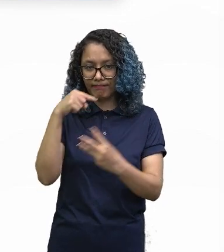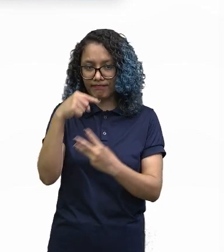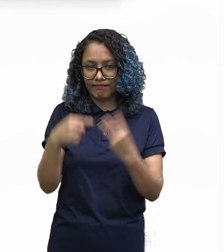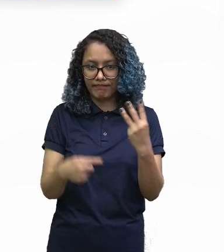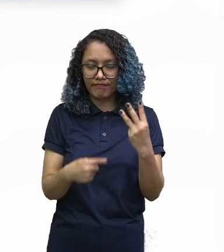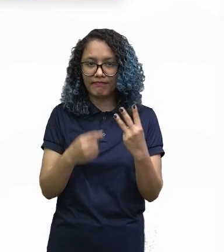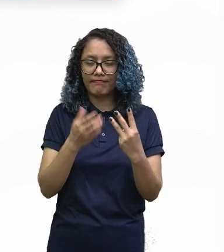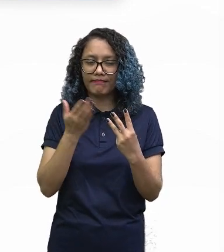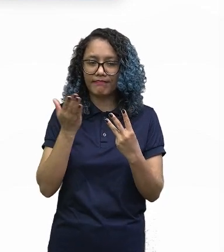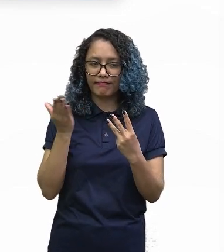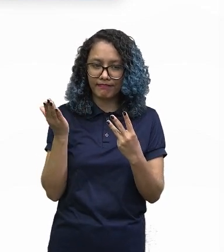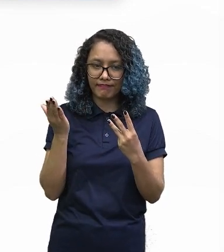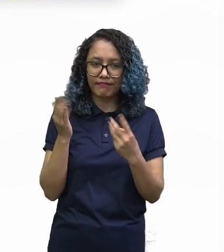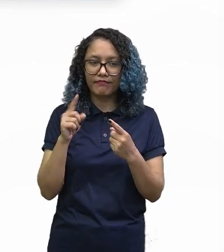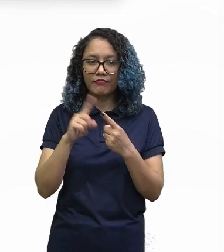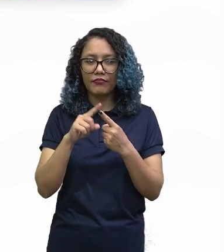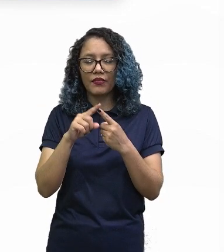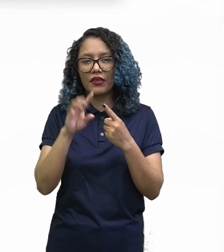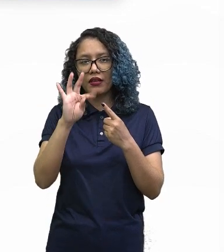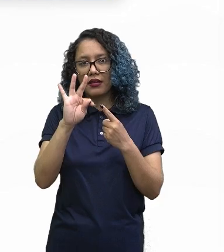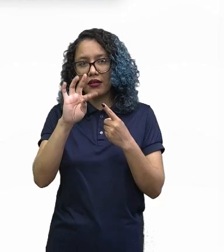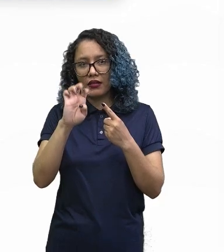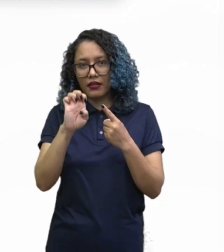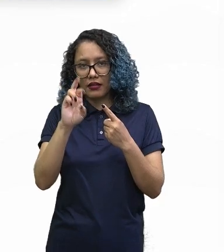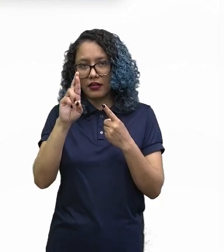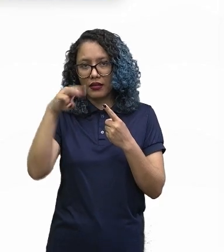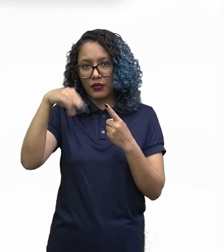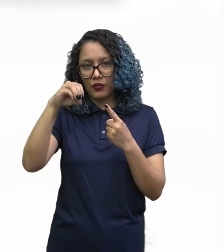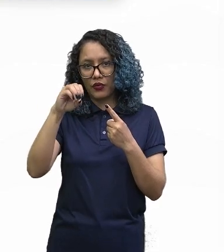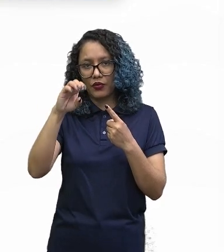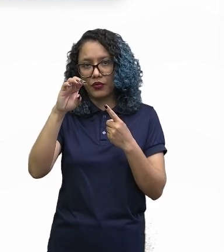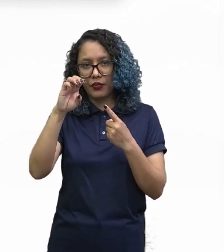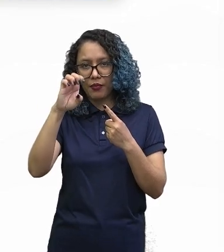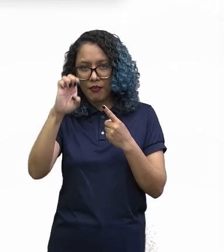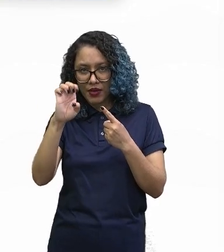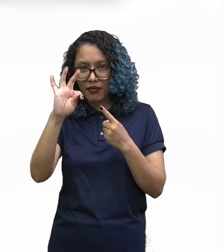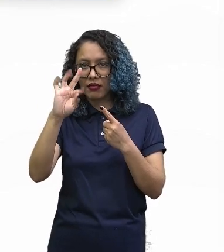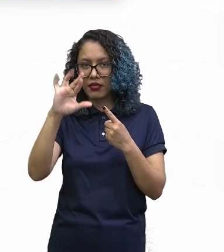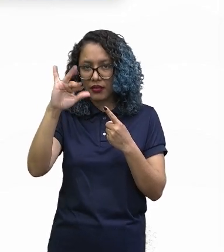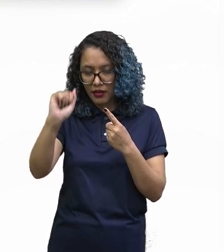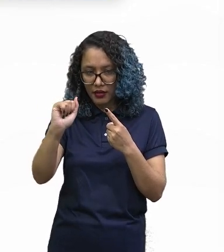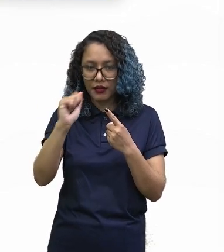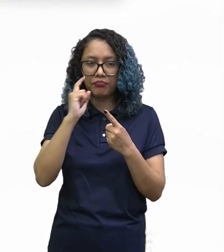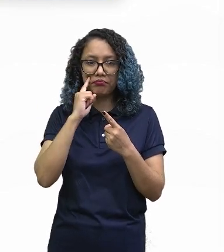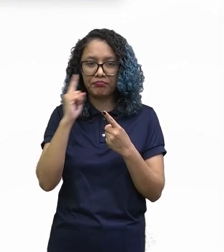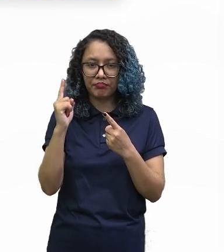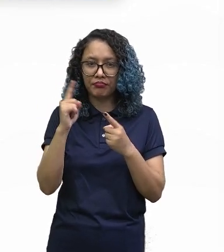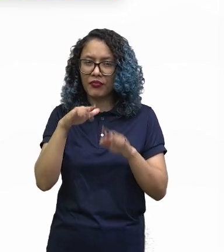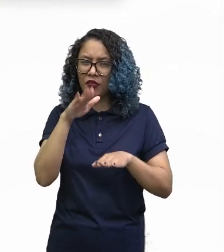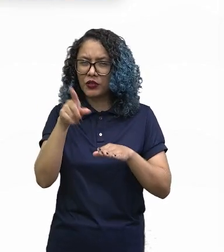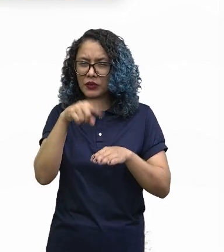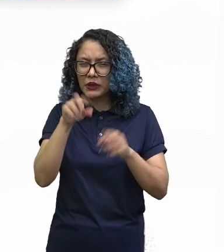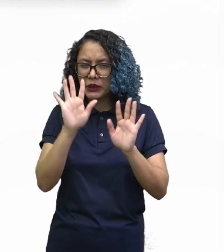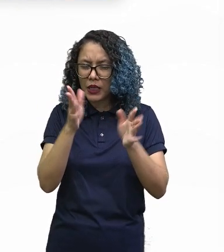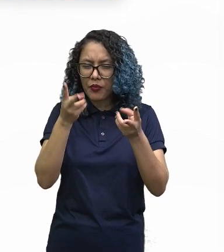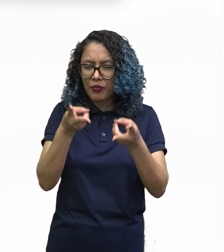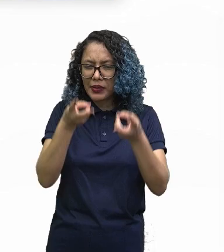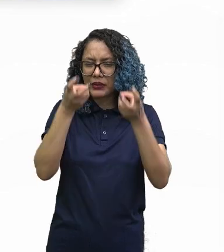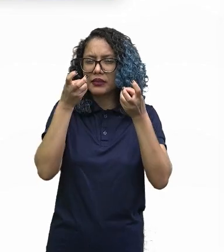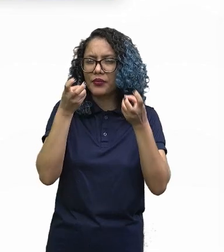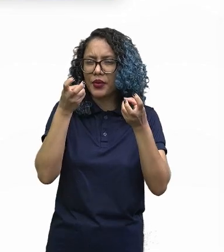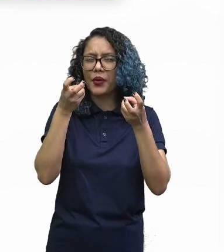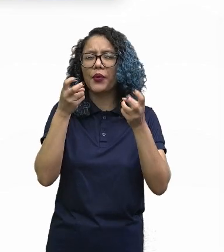Olha, nós temos a termometria, pelo que vocês já perceberam, né? Quando se